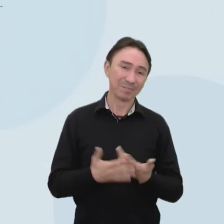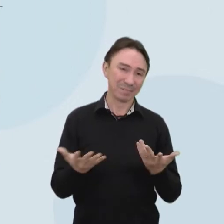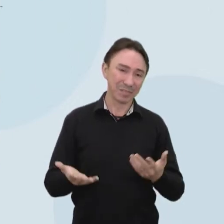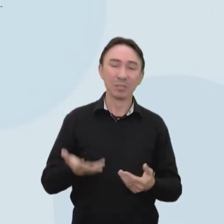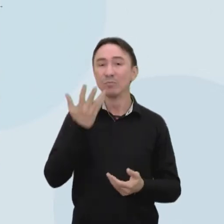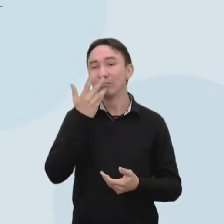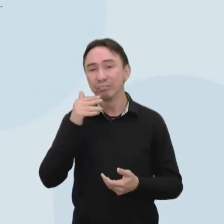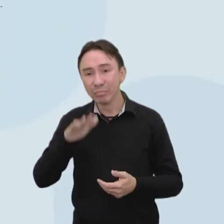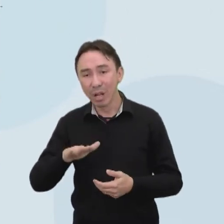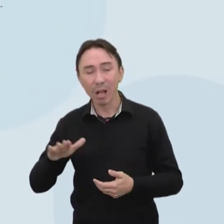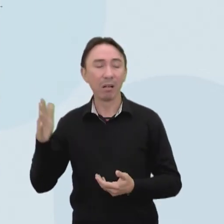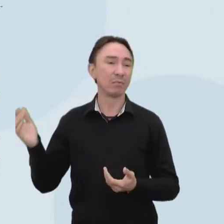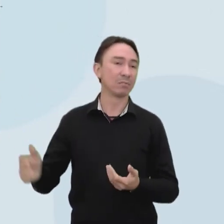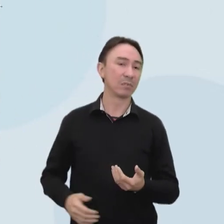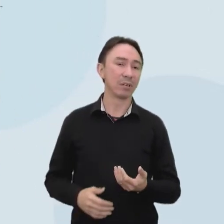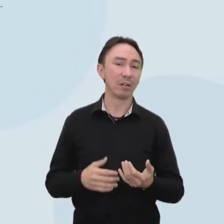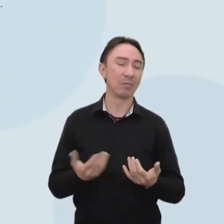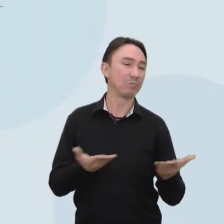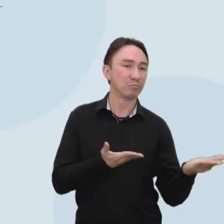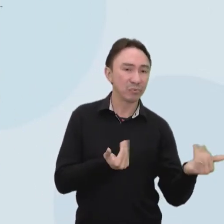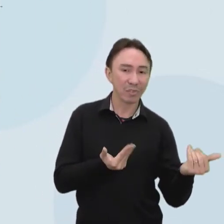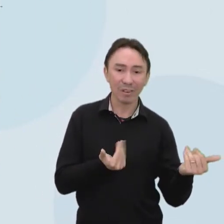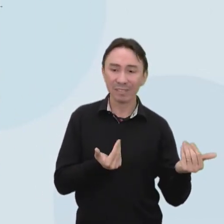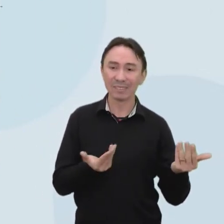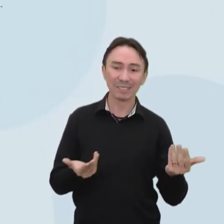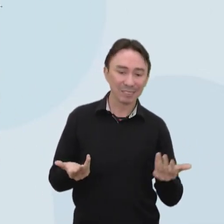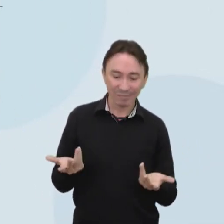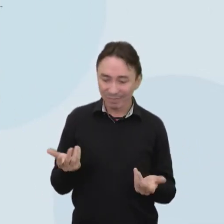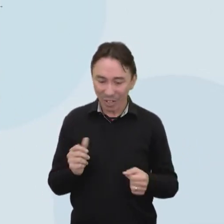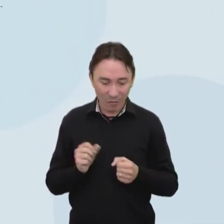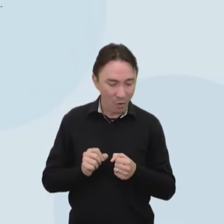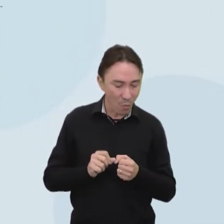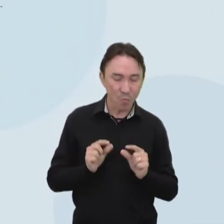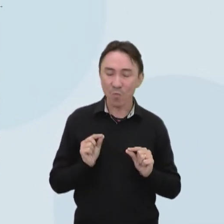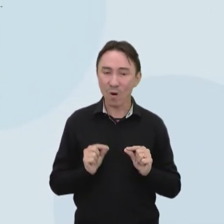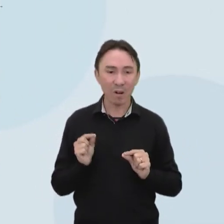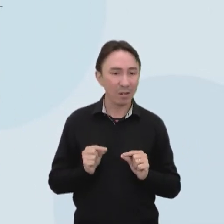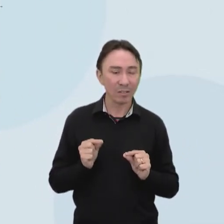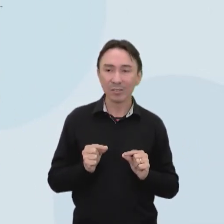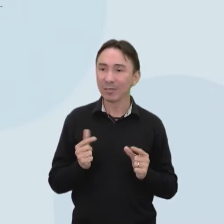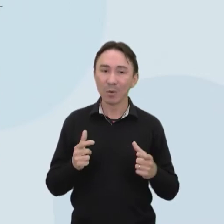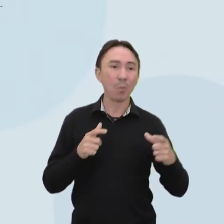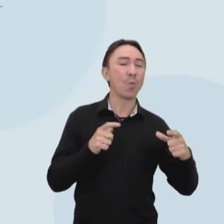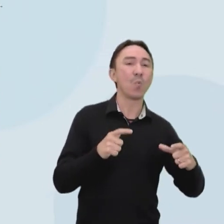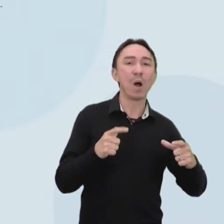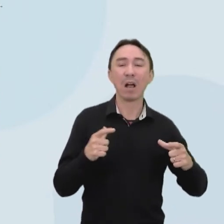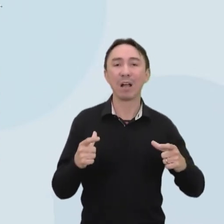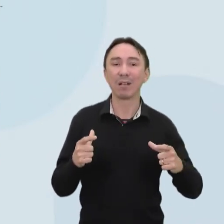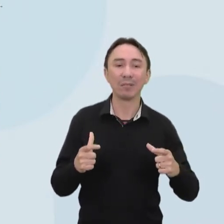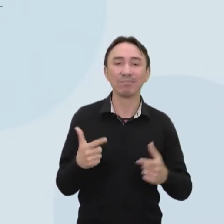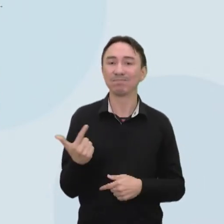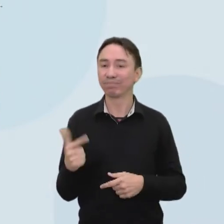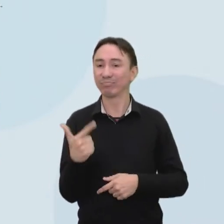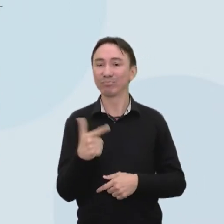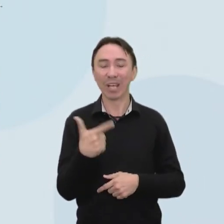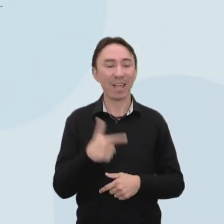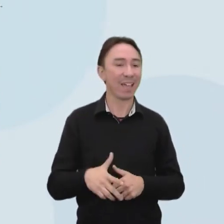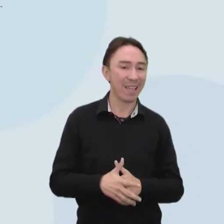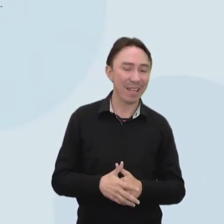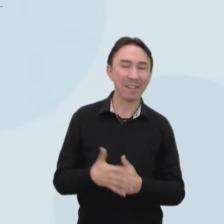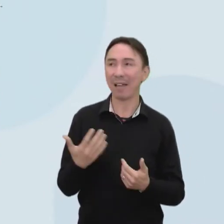adolescentes, eles ficam meio sem ter o que fazer, né? Sem ter espaços para praticar esportes,